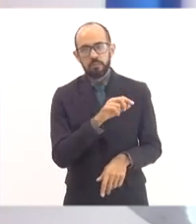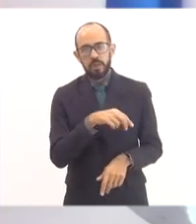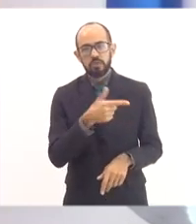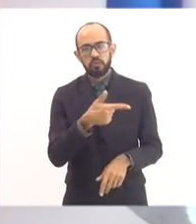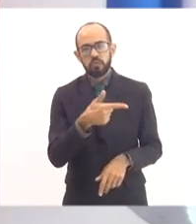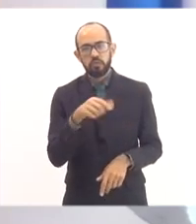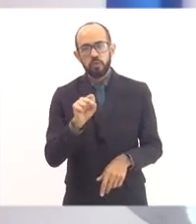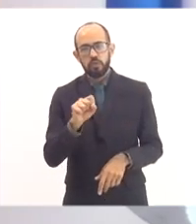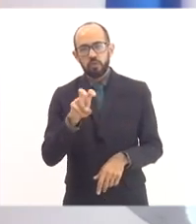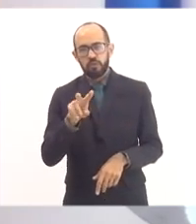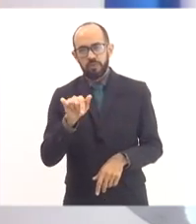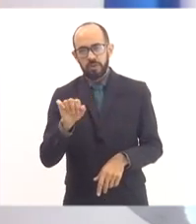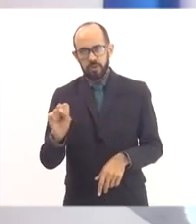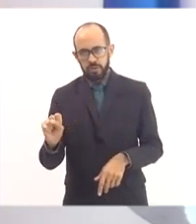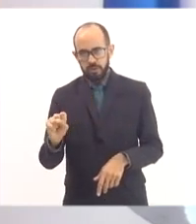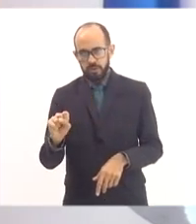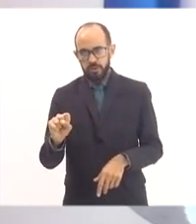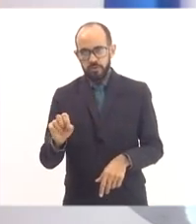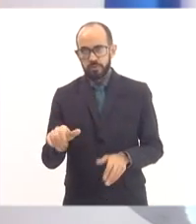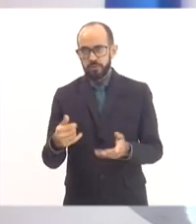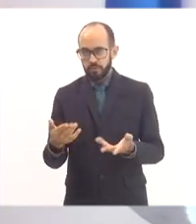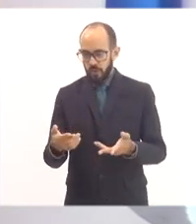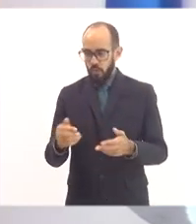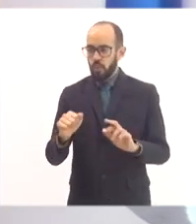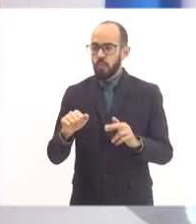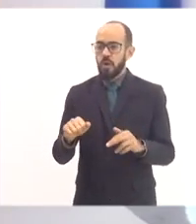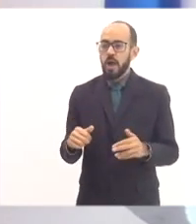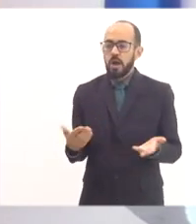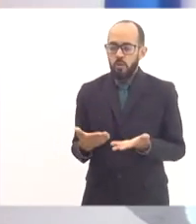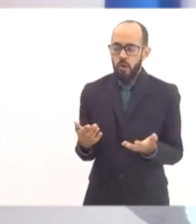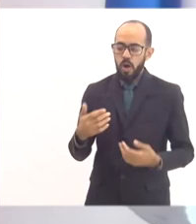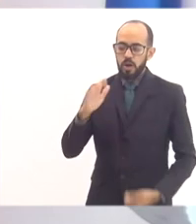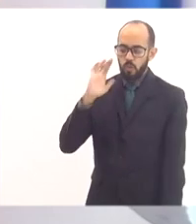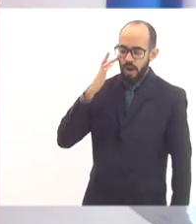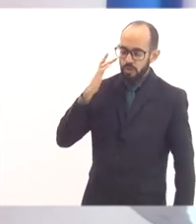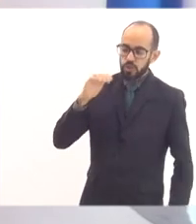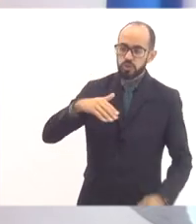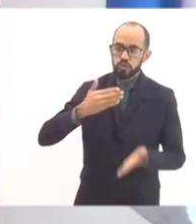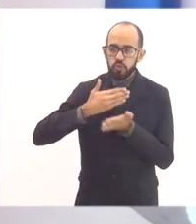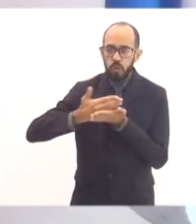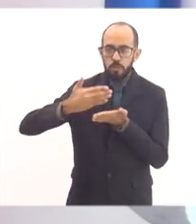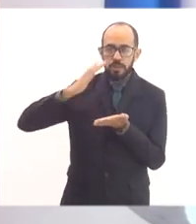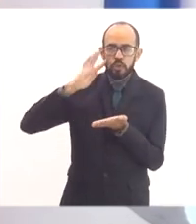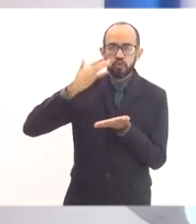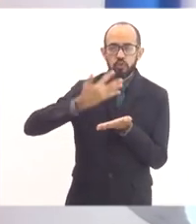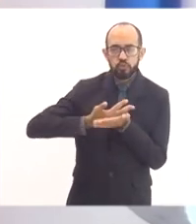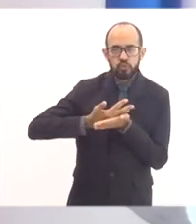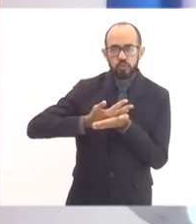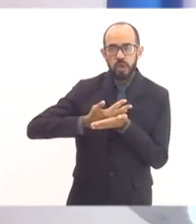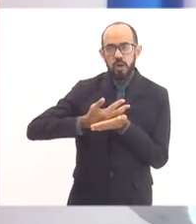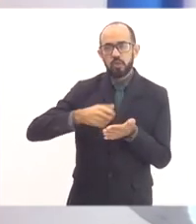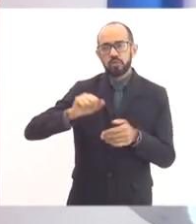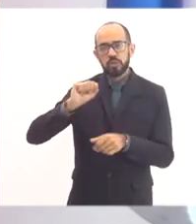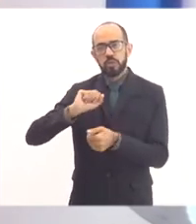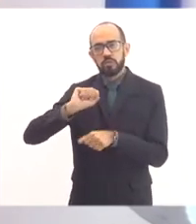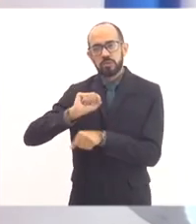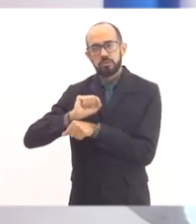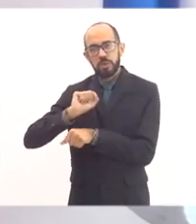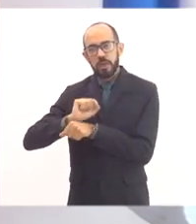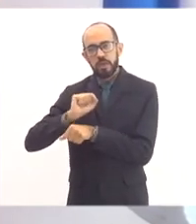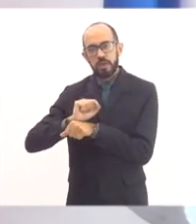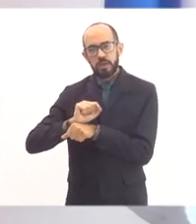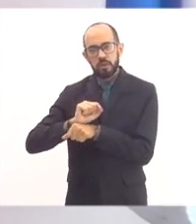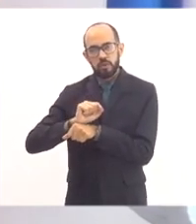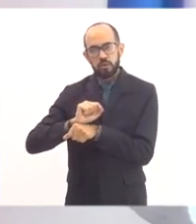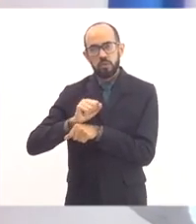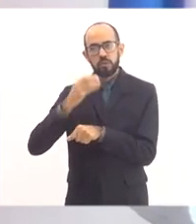vagas. Dessa forma aqui, desse encaminhamento, eu acho que a gente soluciona boa parte dos problemas. Aqueles que aguardam o Tafão, caminhando para o